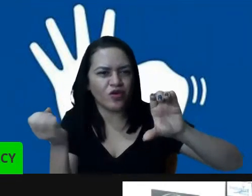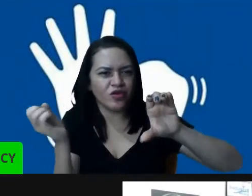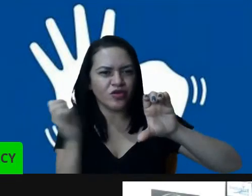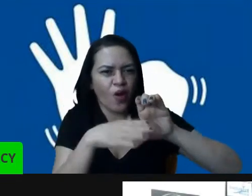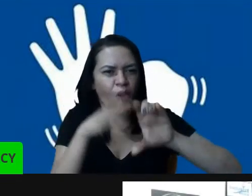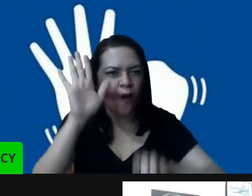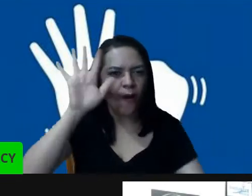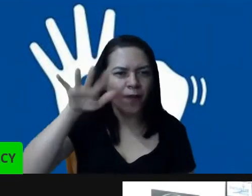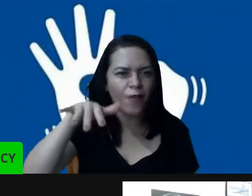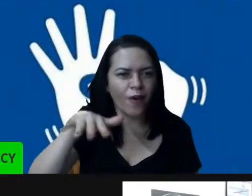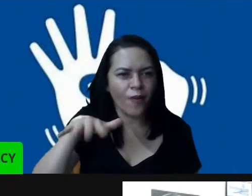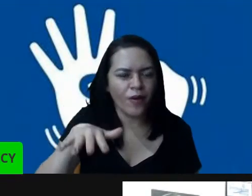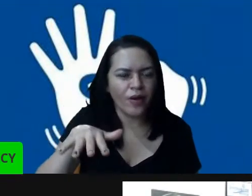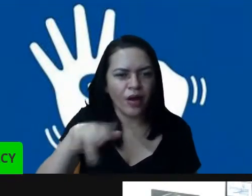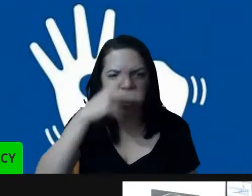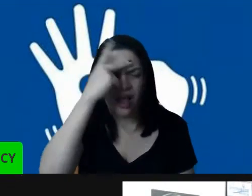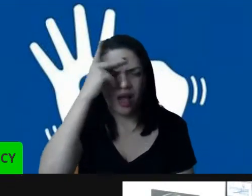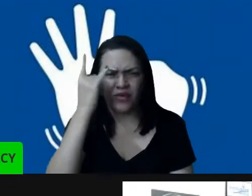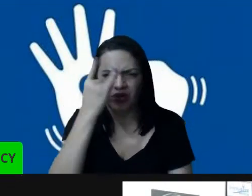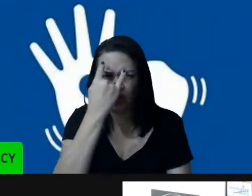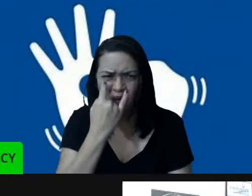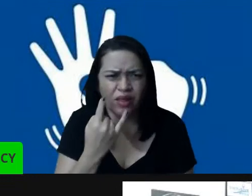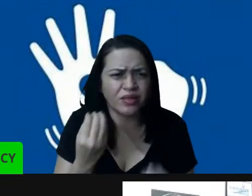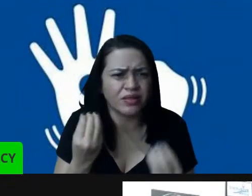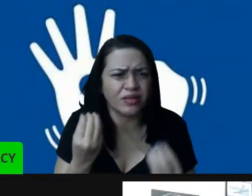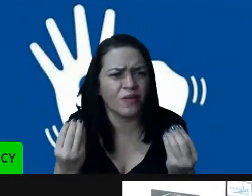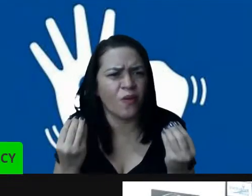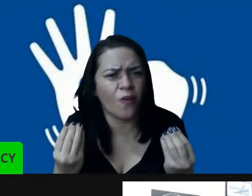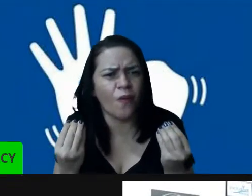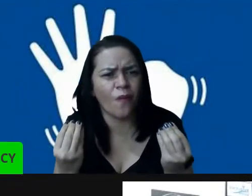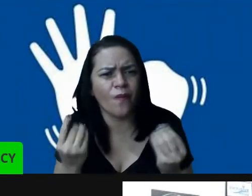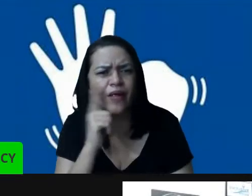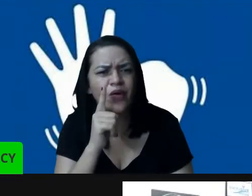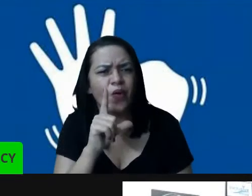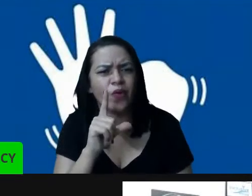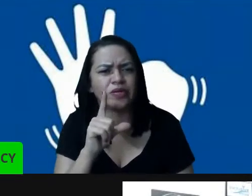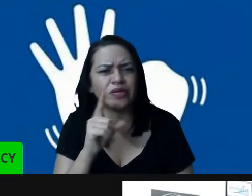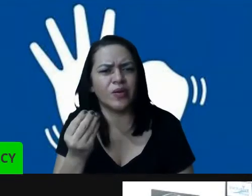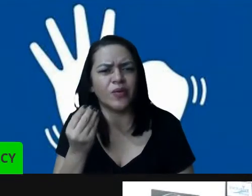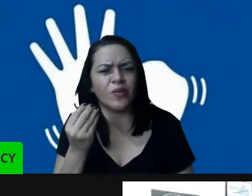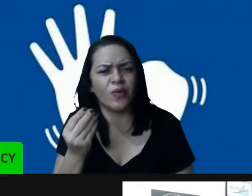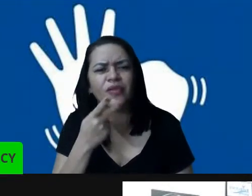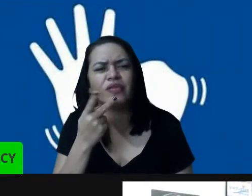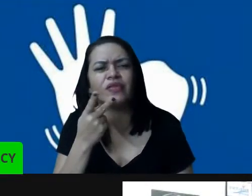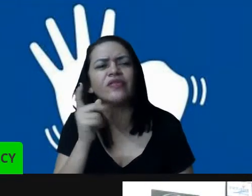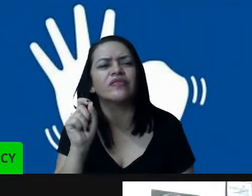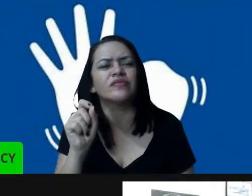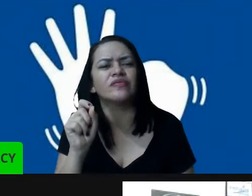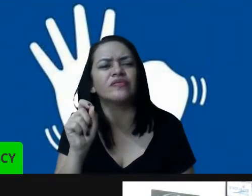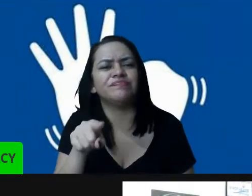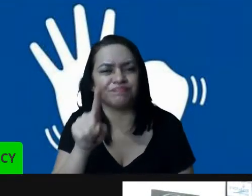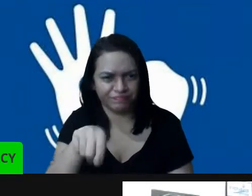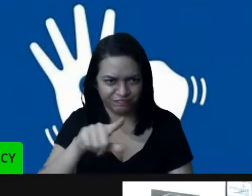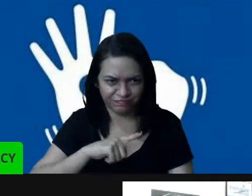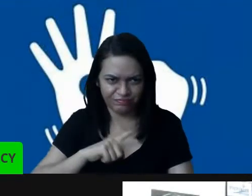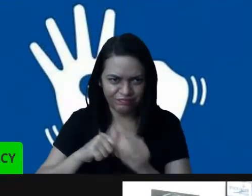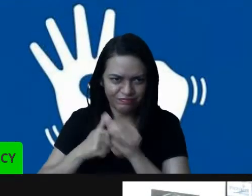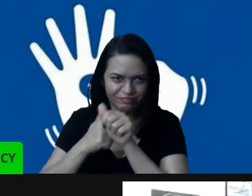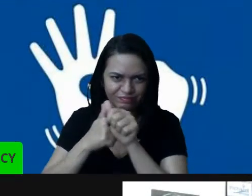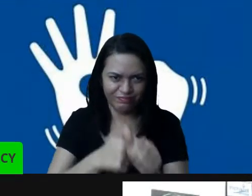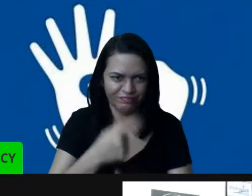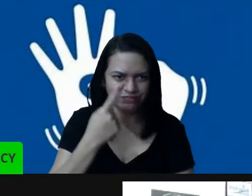E aí, a pessoa cega, como é que ela consegue fazer isso? O que que tu tem pra dizer isso pra gente? Tu tem acompanhado isso, tu vê muito isso?